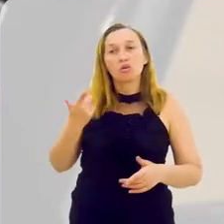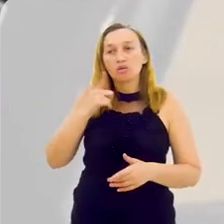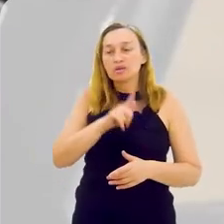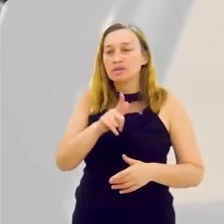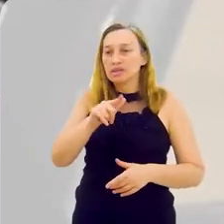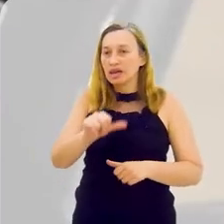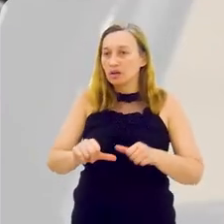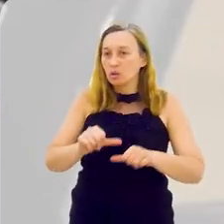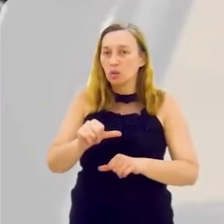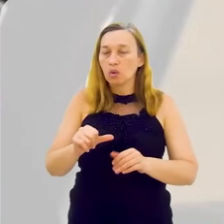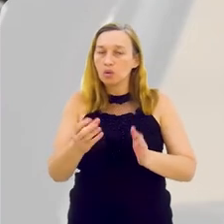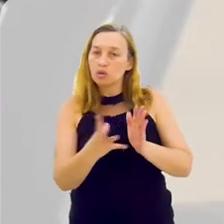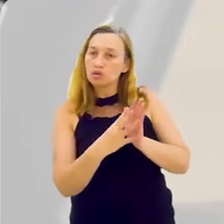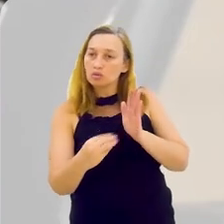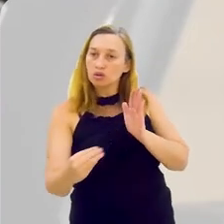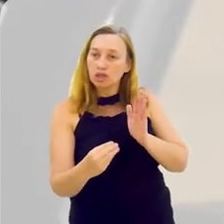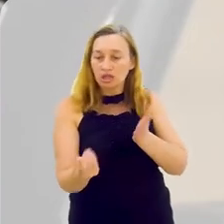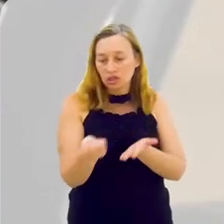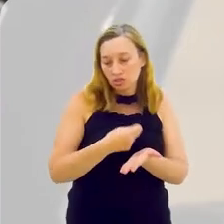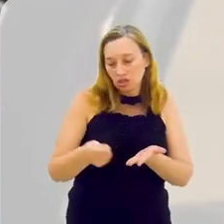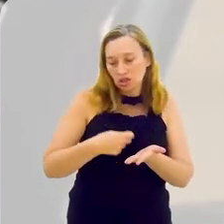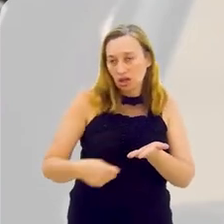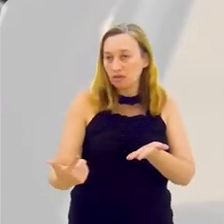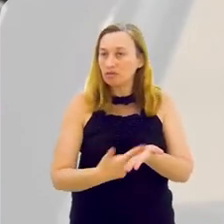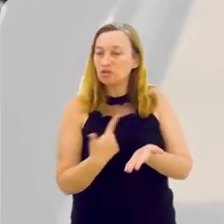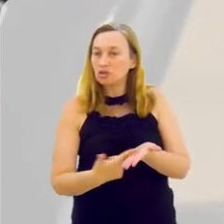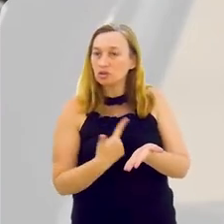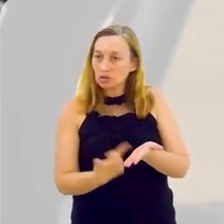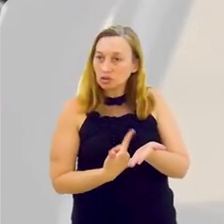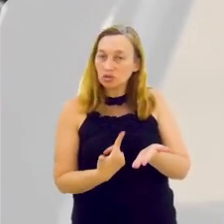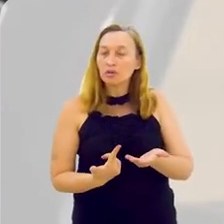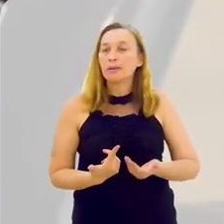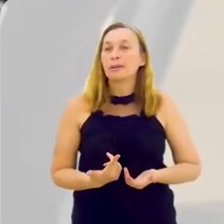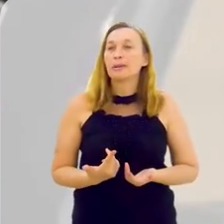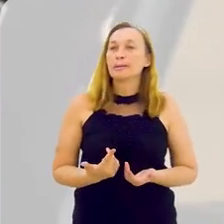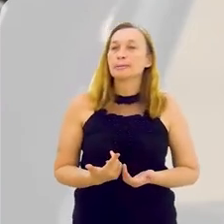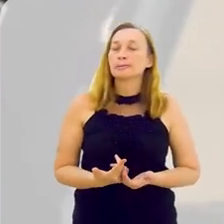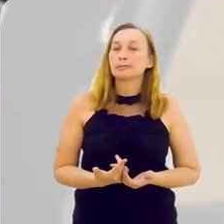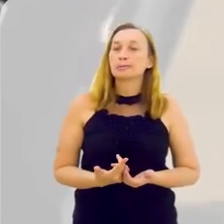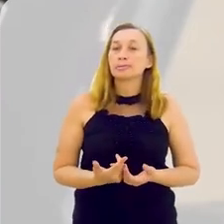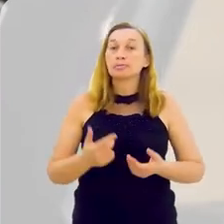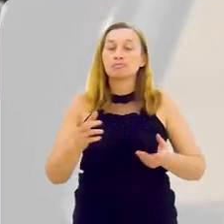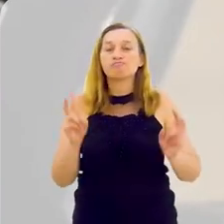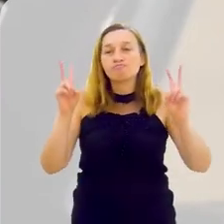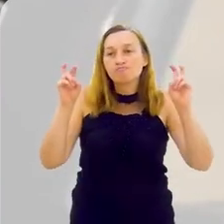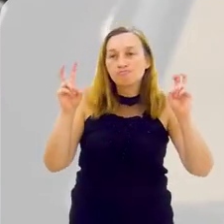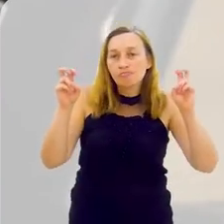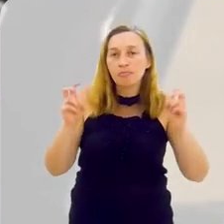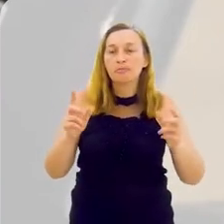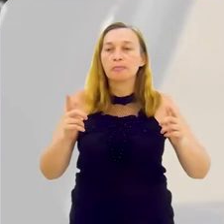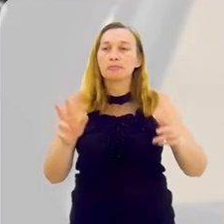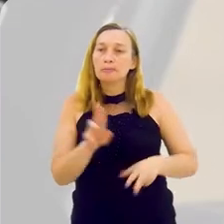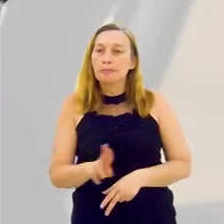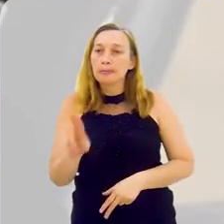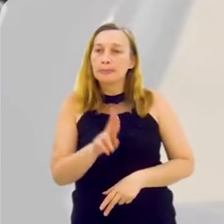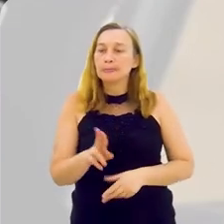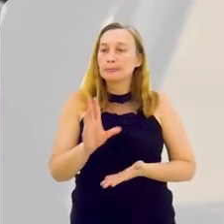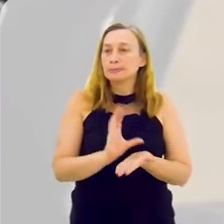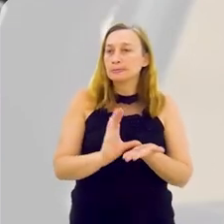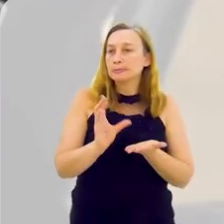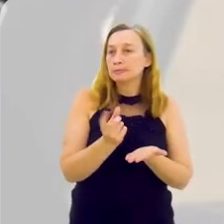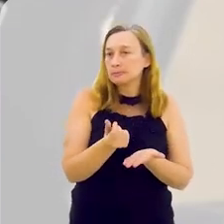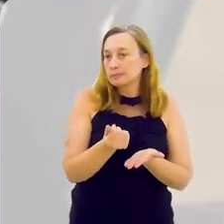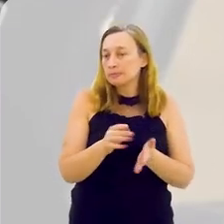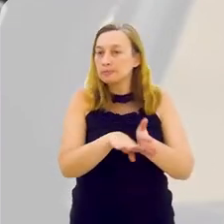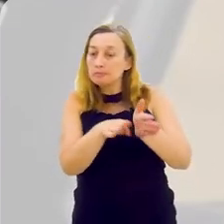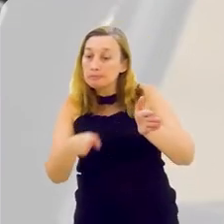costa, onde você consegue convergir nesse modelo que a gente descreve no livro, através da convergência setorial, a partir de uma